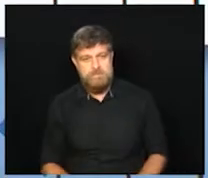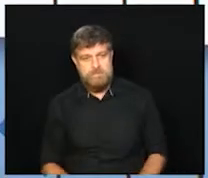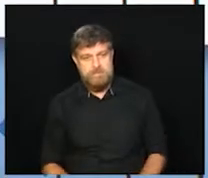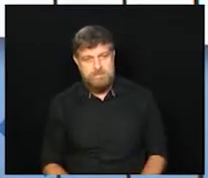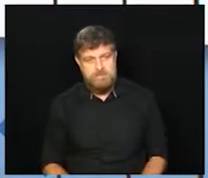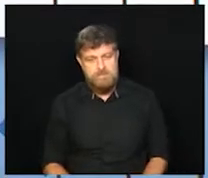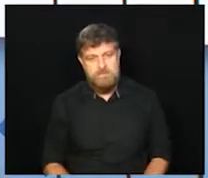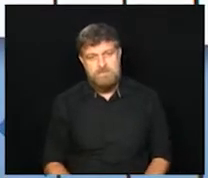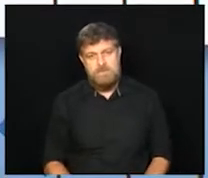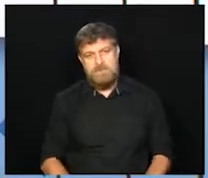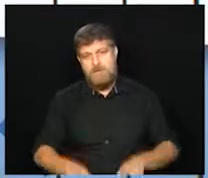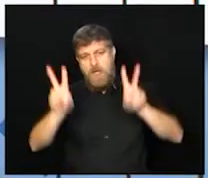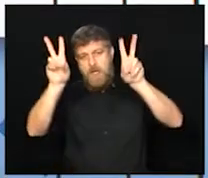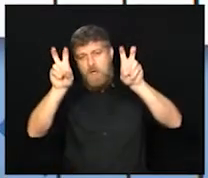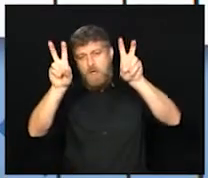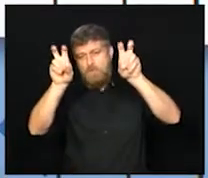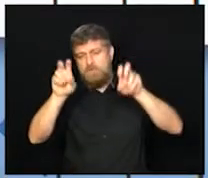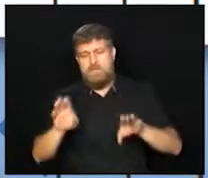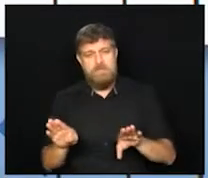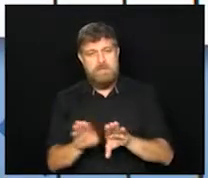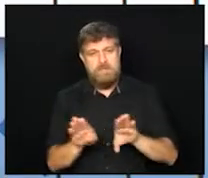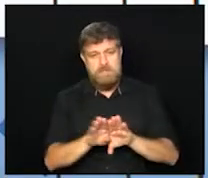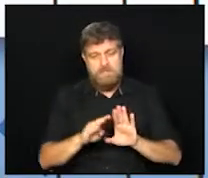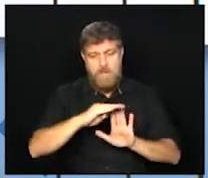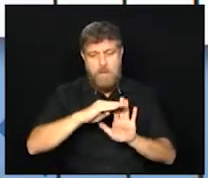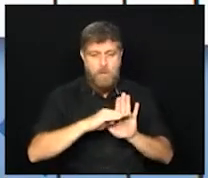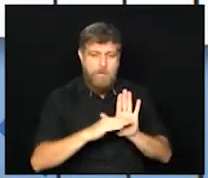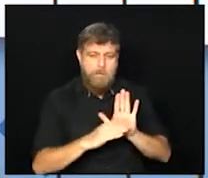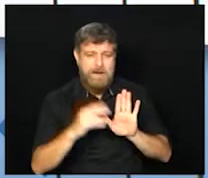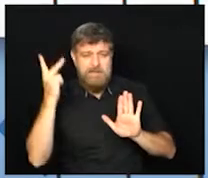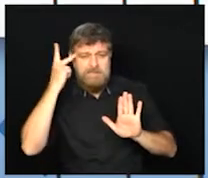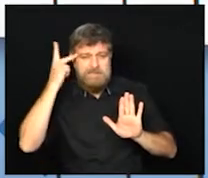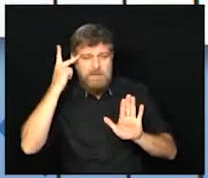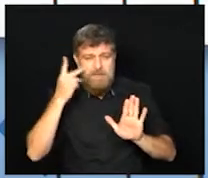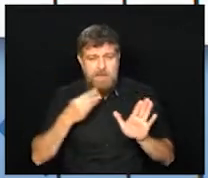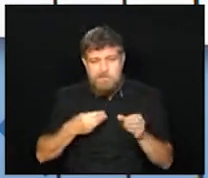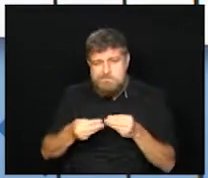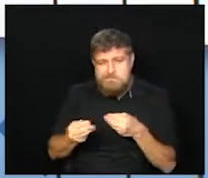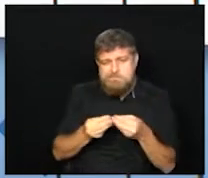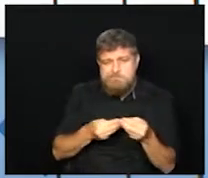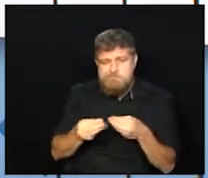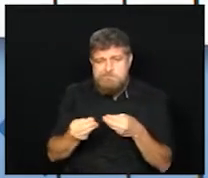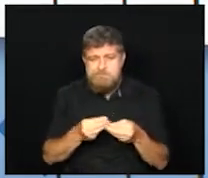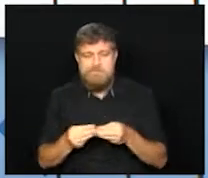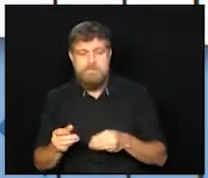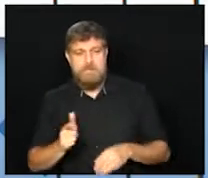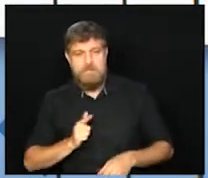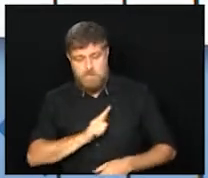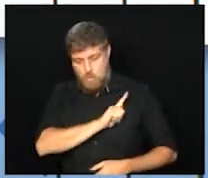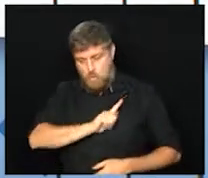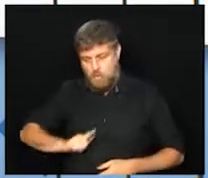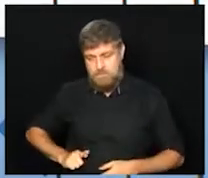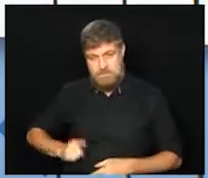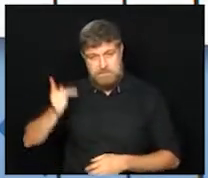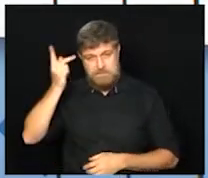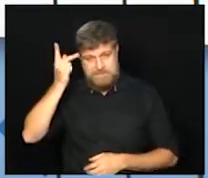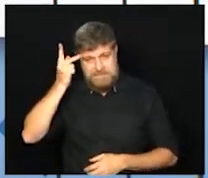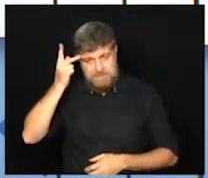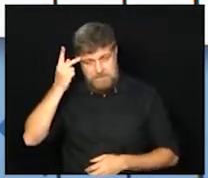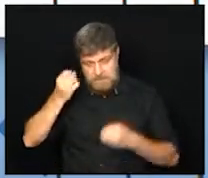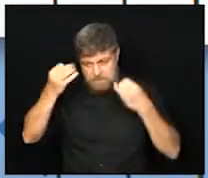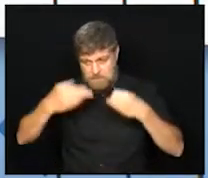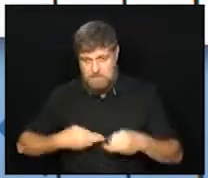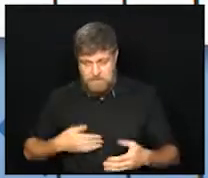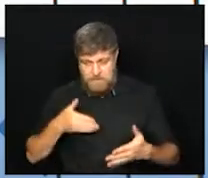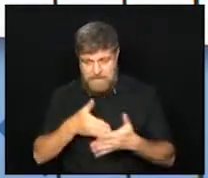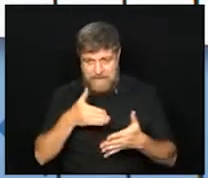E sobre a flexibilização do Plano São Paulo, o governador diz que, apesar de ter acabado várias